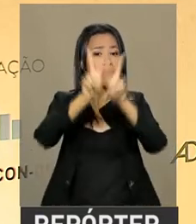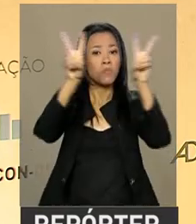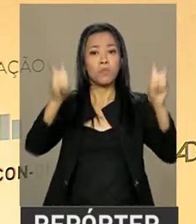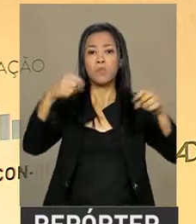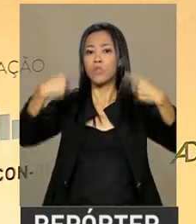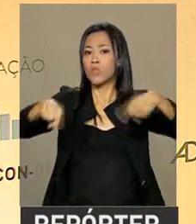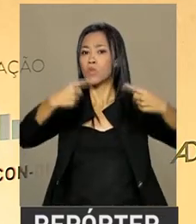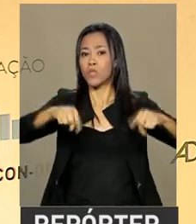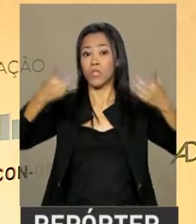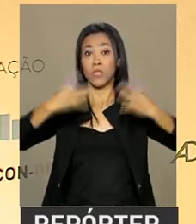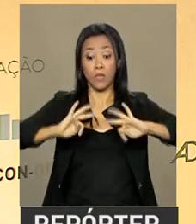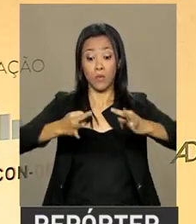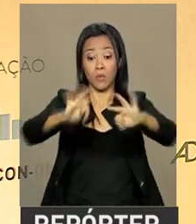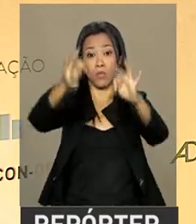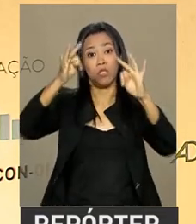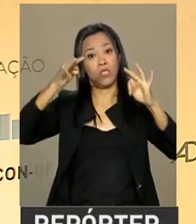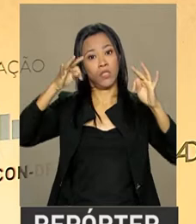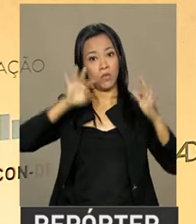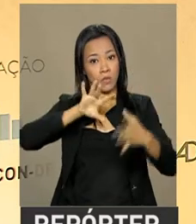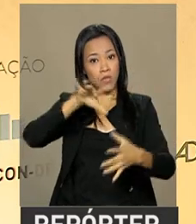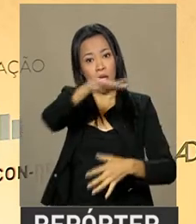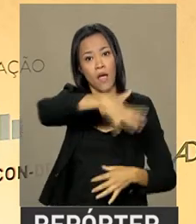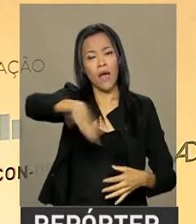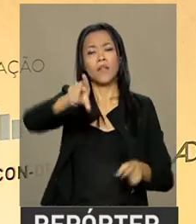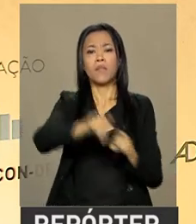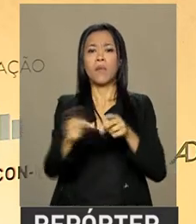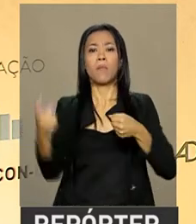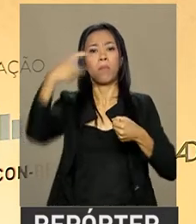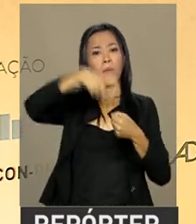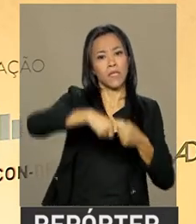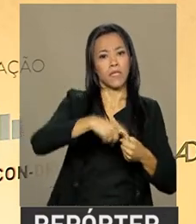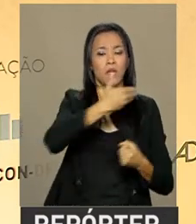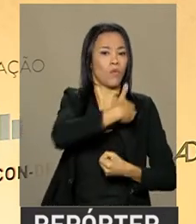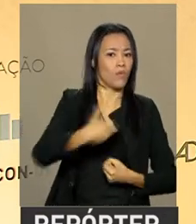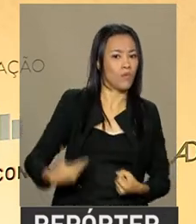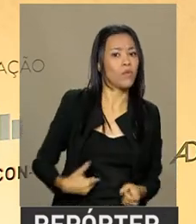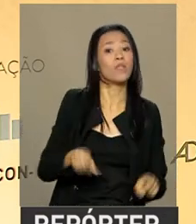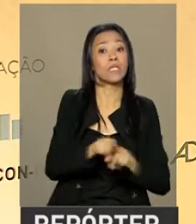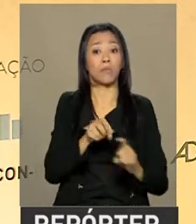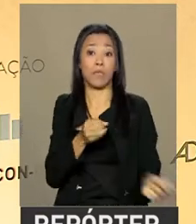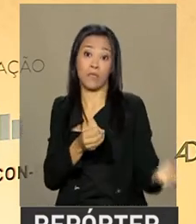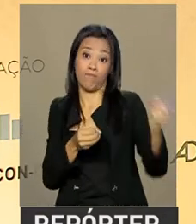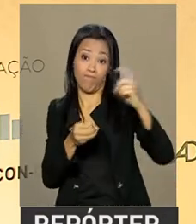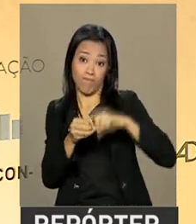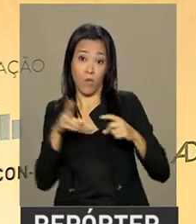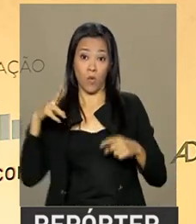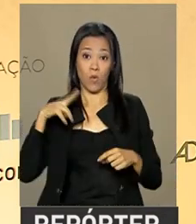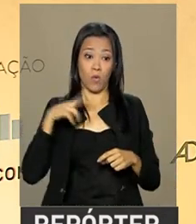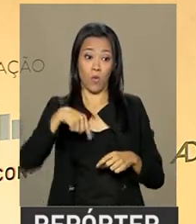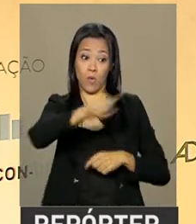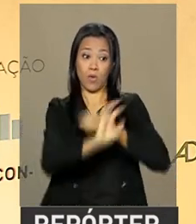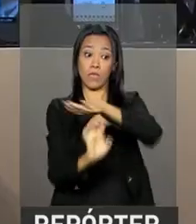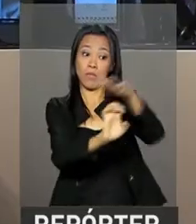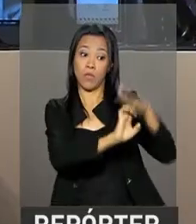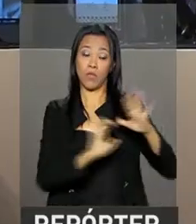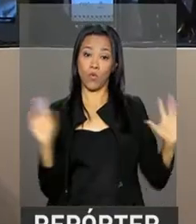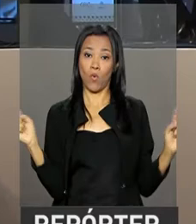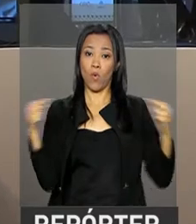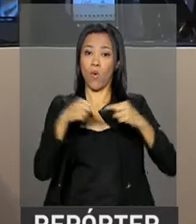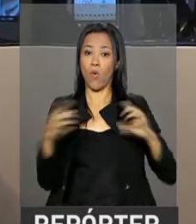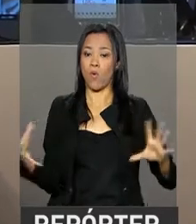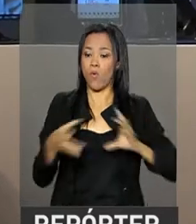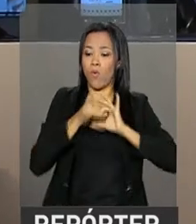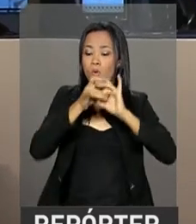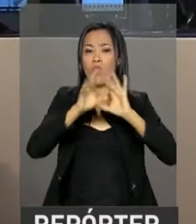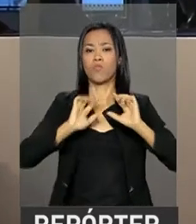na área, além da parceria entre o Estado e a iniciativa privada para impulsionar os negócios. As